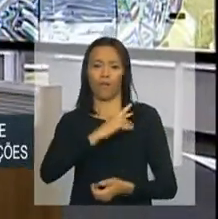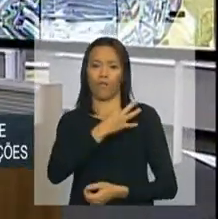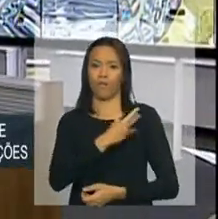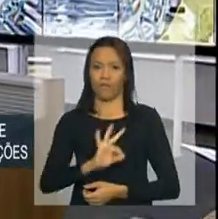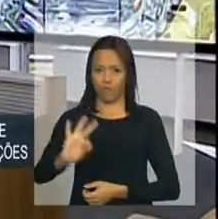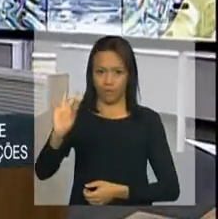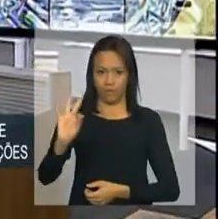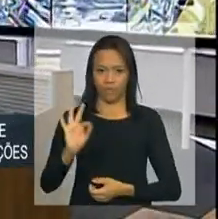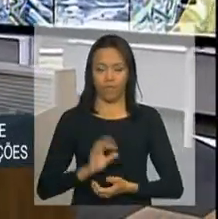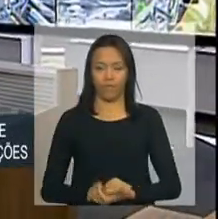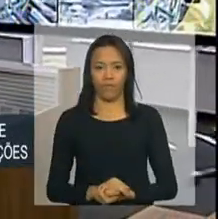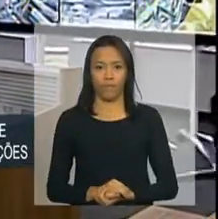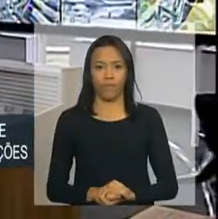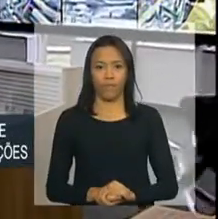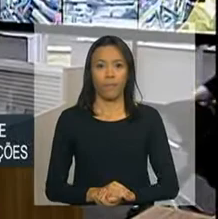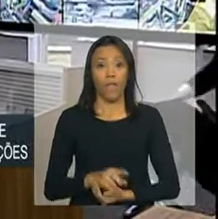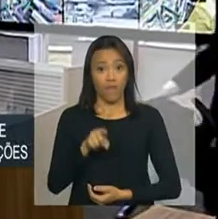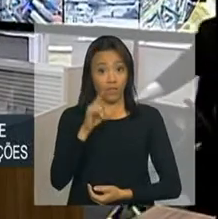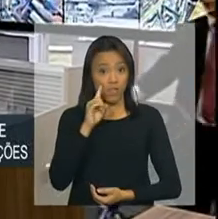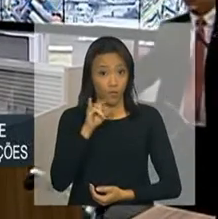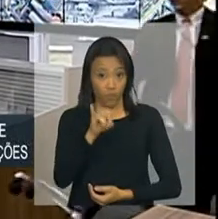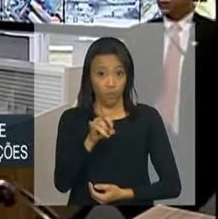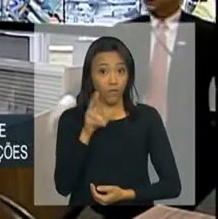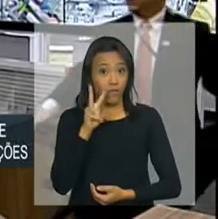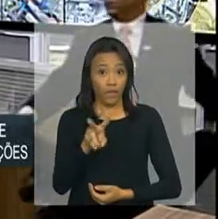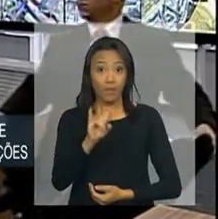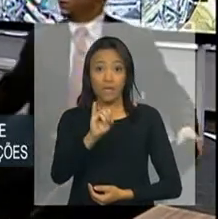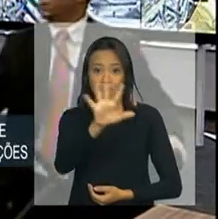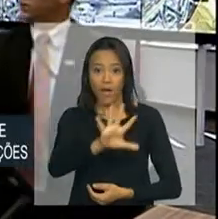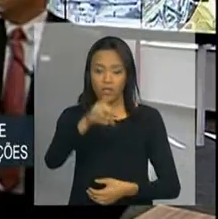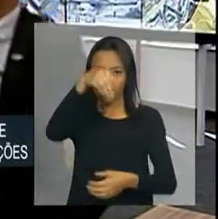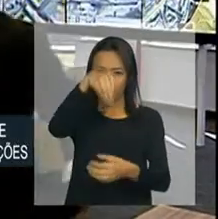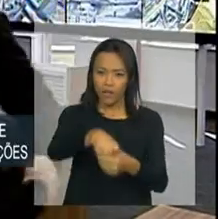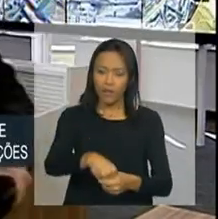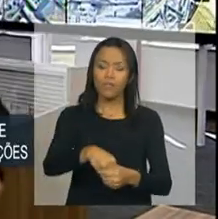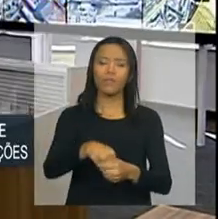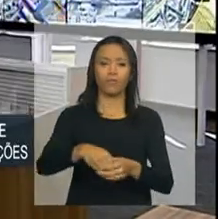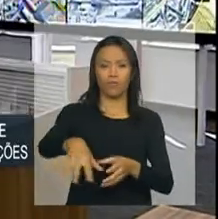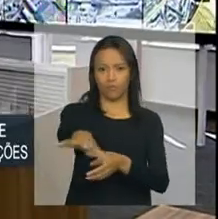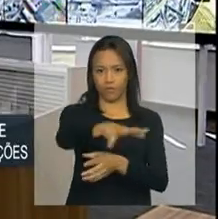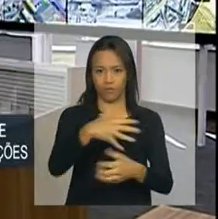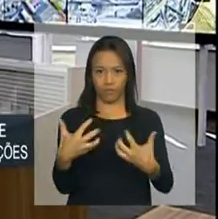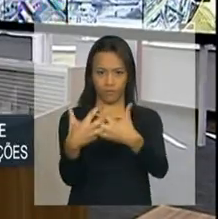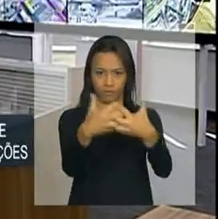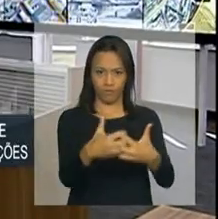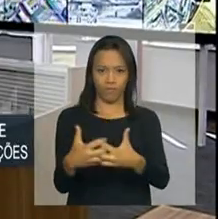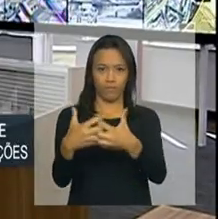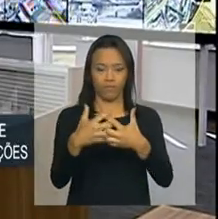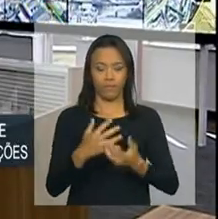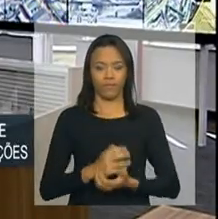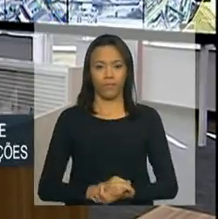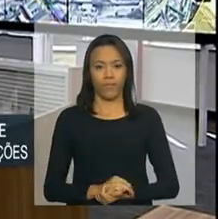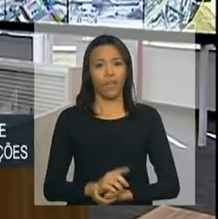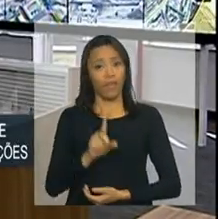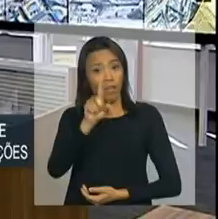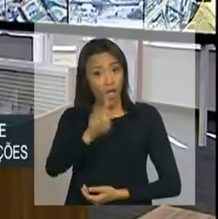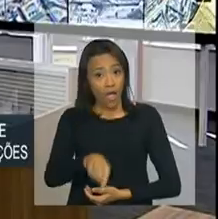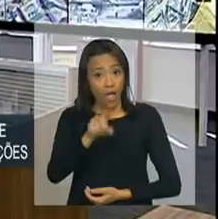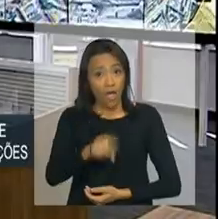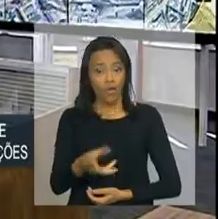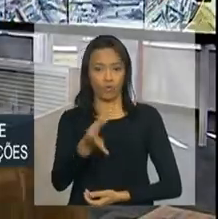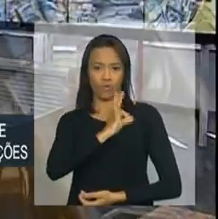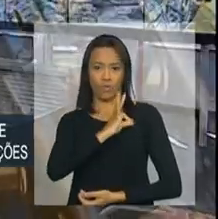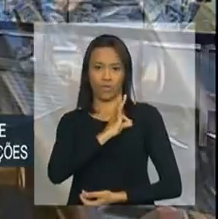Federal Essas são imagens internas do centro de comando e controle que é onde as forças